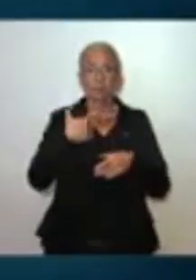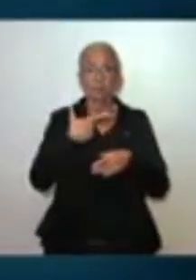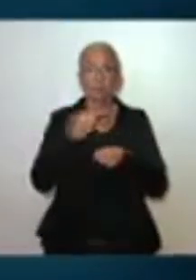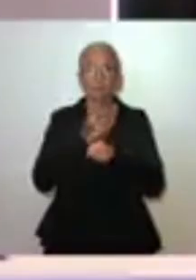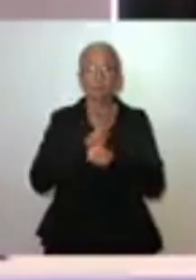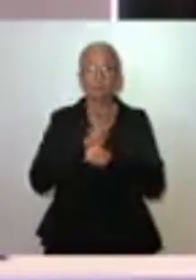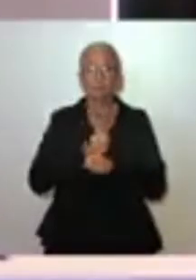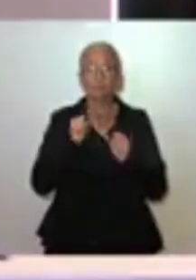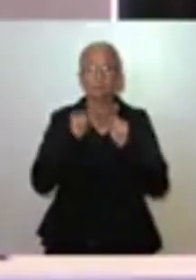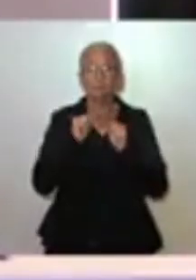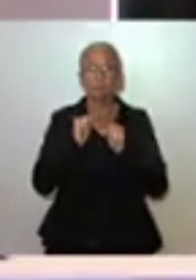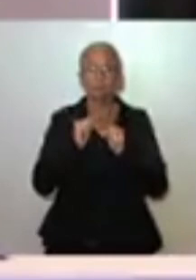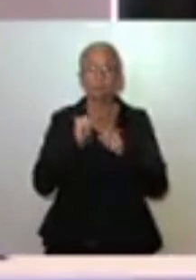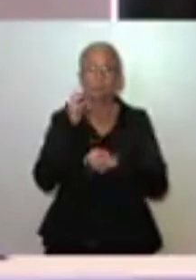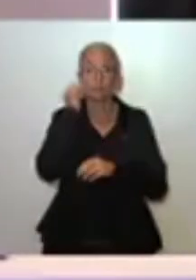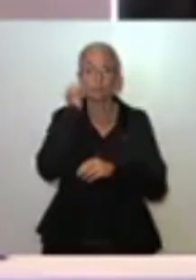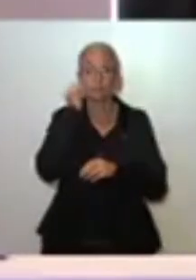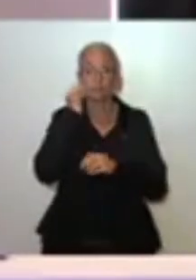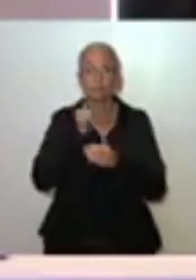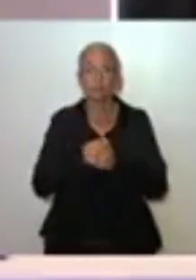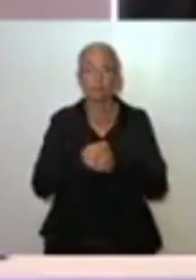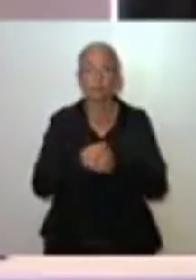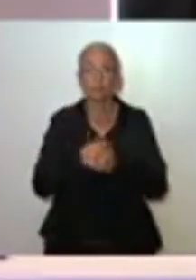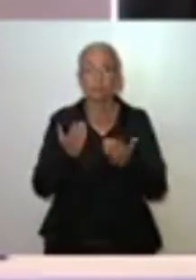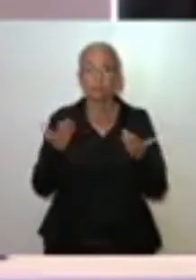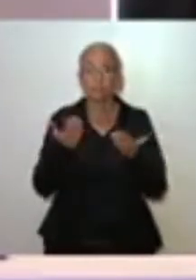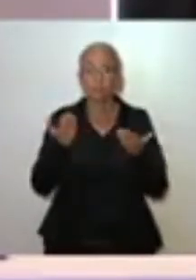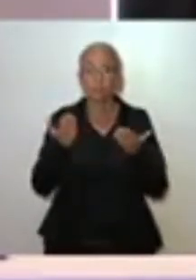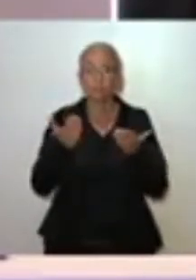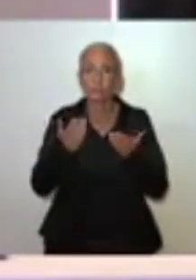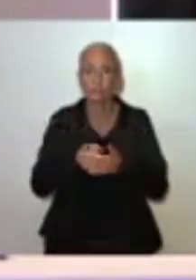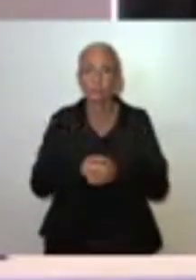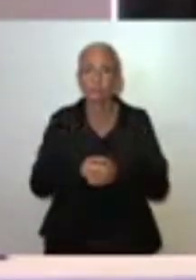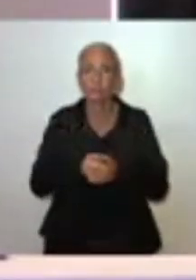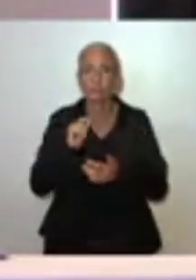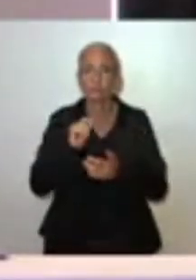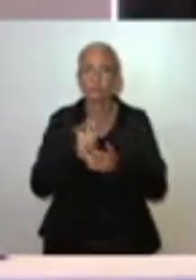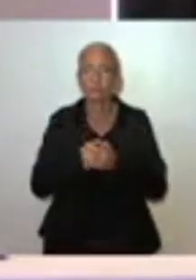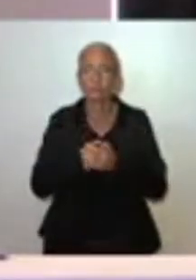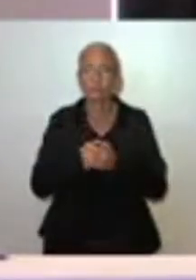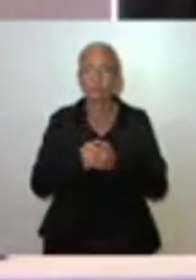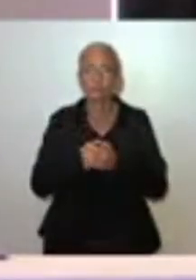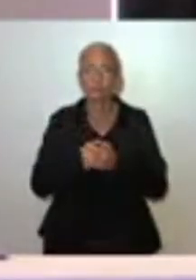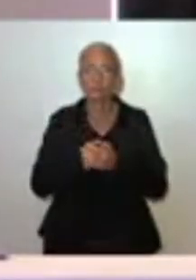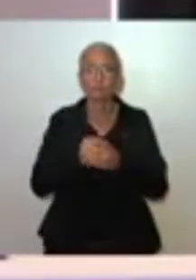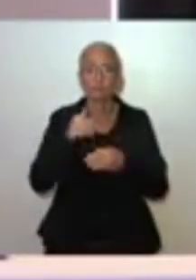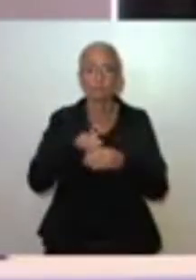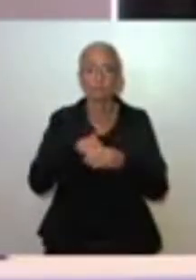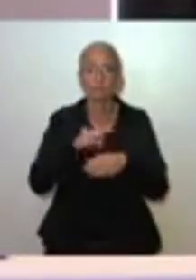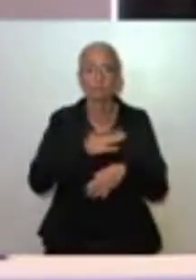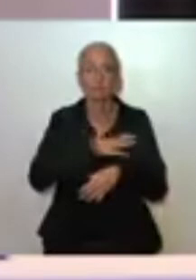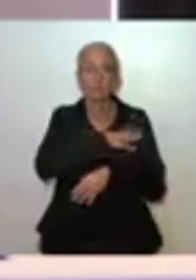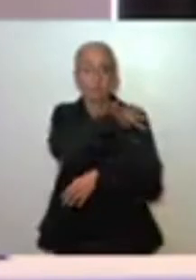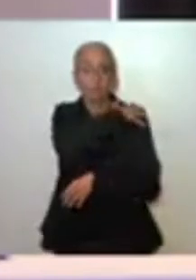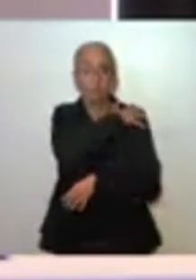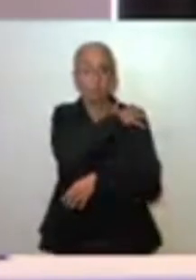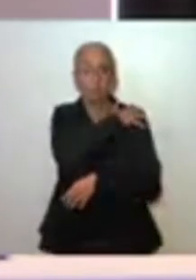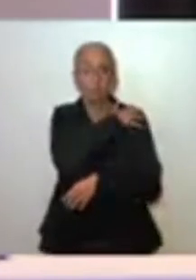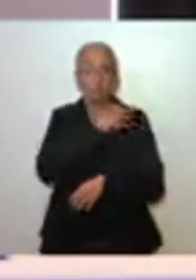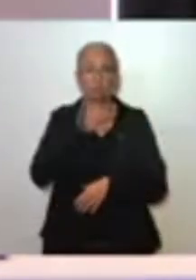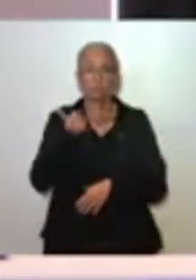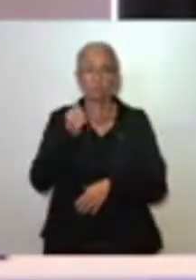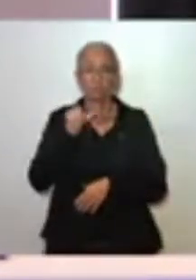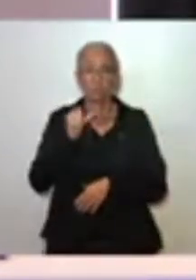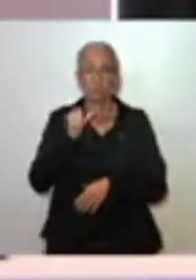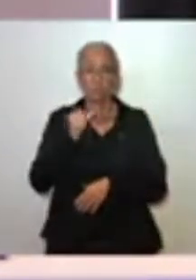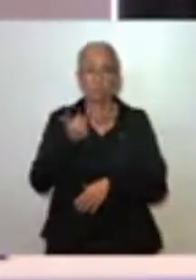primeiro queria fazer observação de que houve um incremento expressivo de alistamento de jovens Entre 16 e 18 anos e que